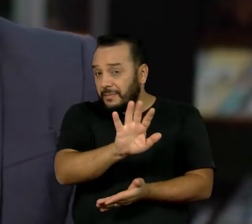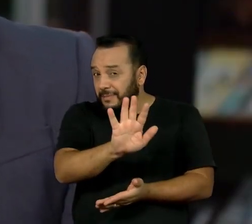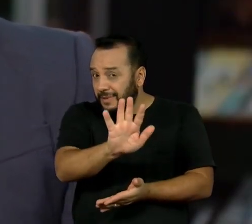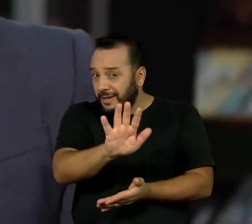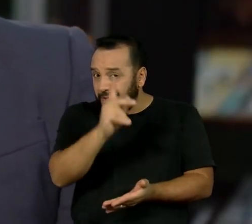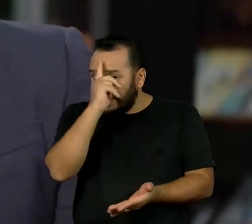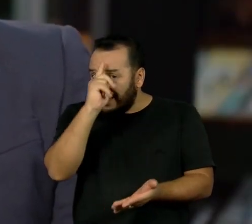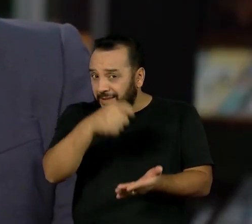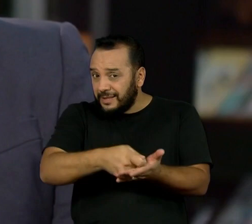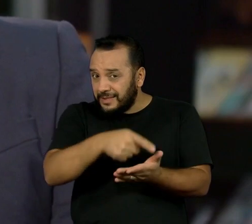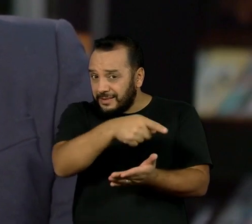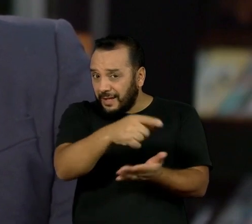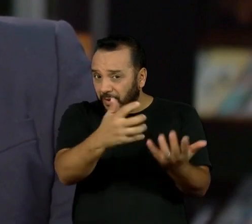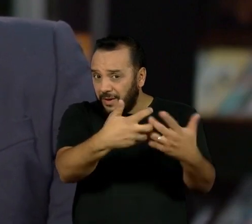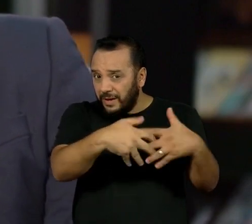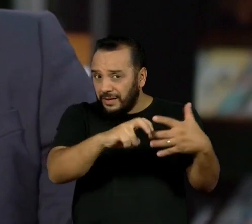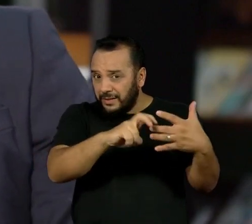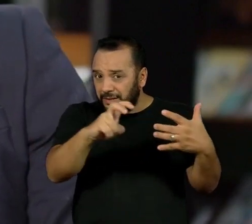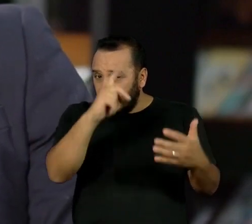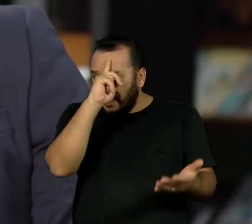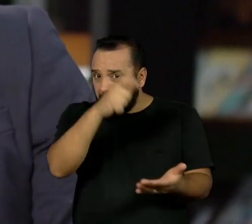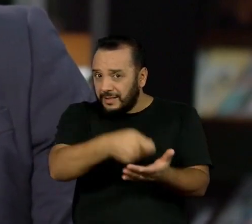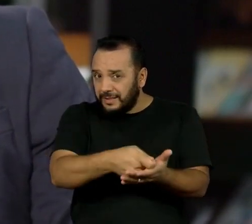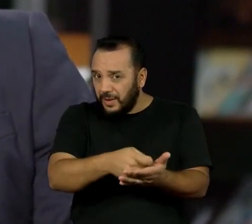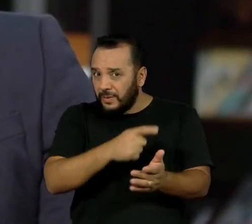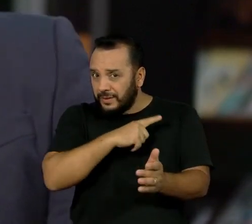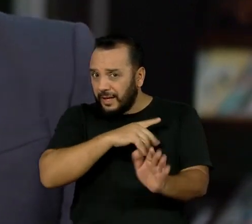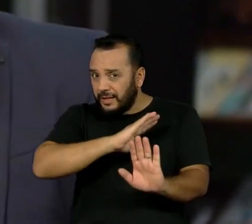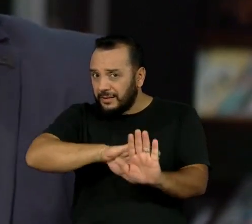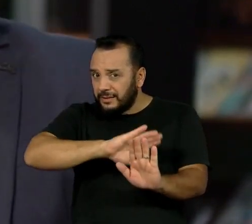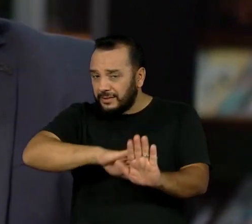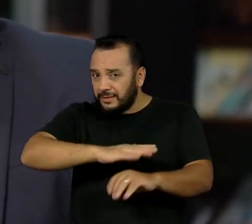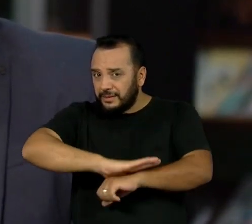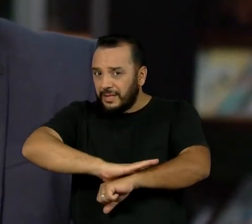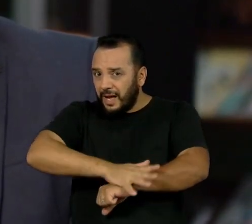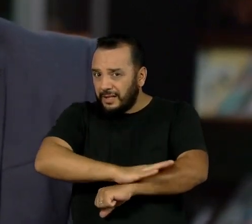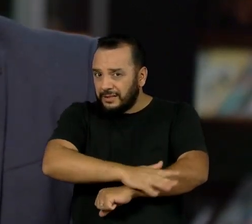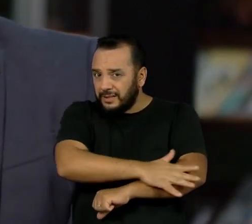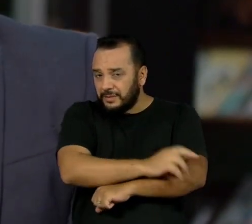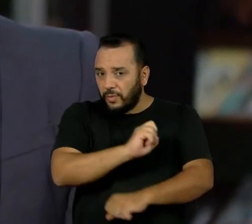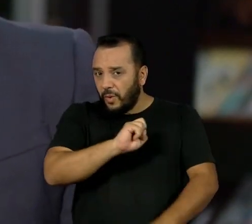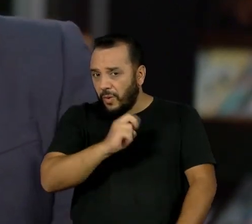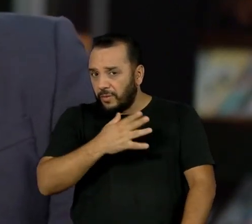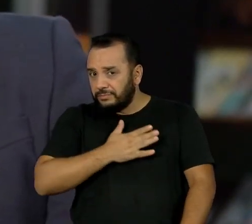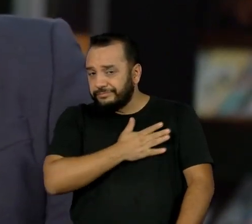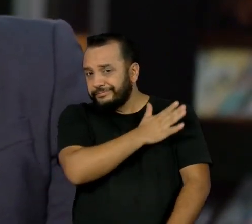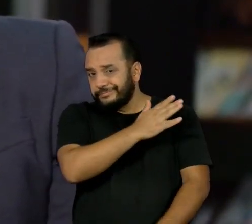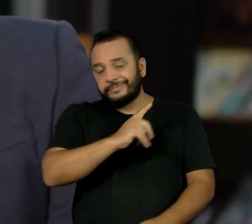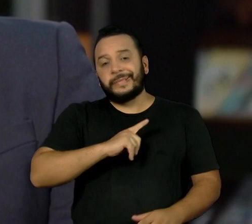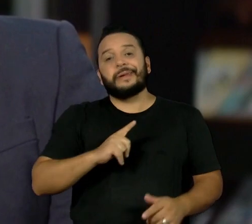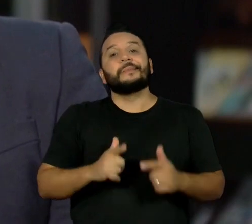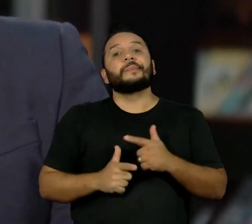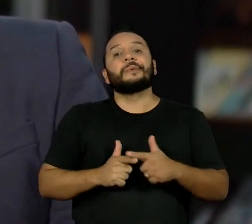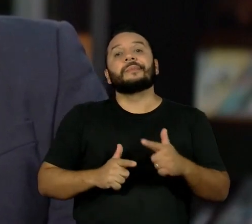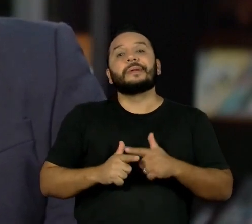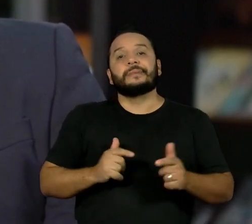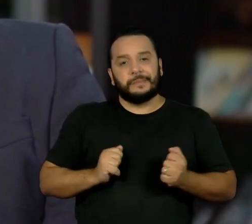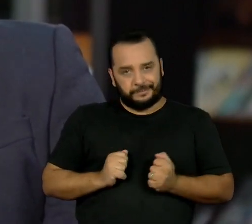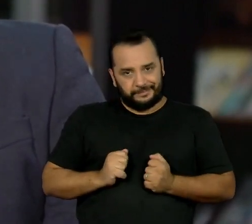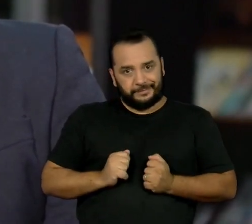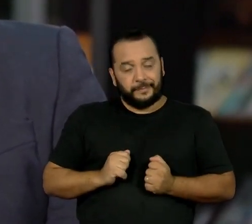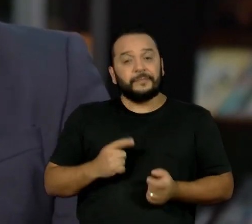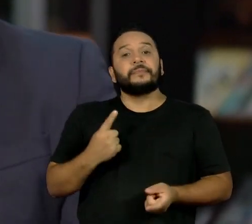refletem ou intensificam alguns tipos de discriminações, como o racismo, temos um grande problema. As pessoas podem